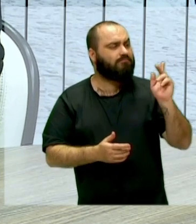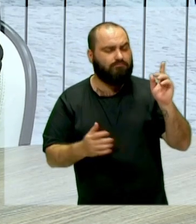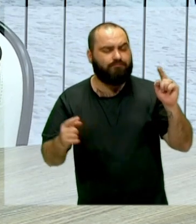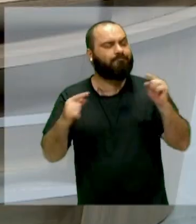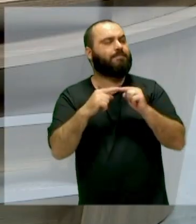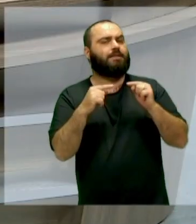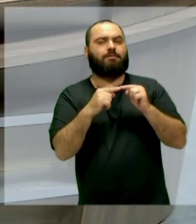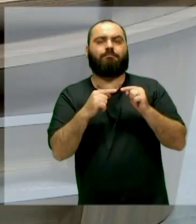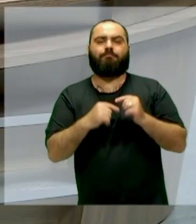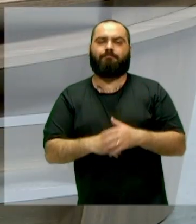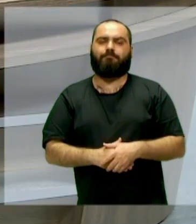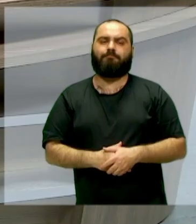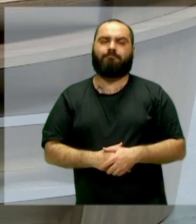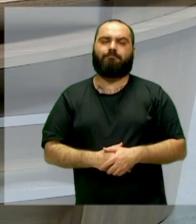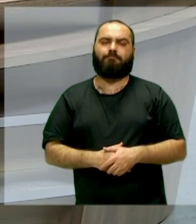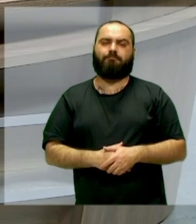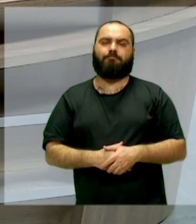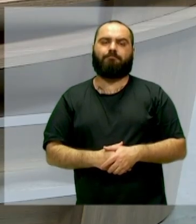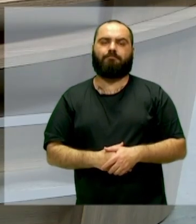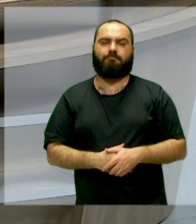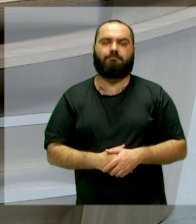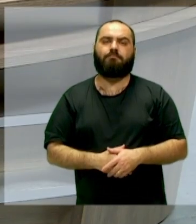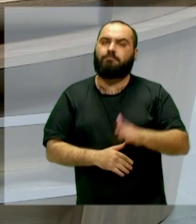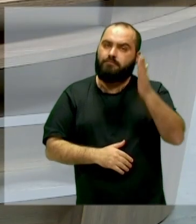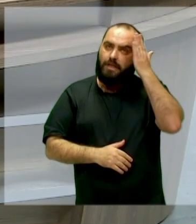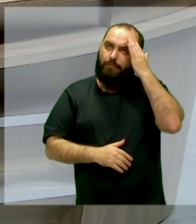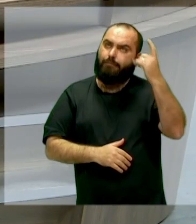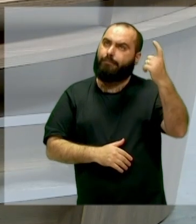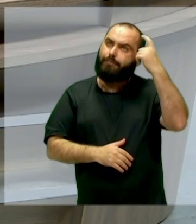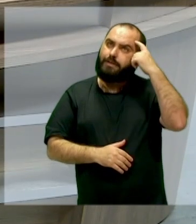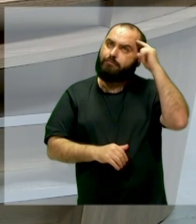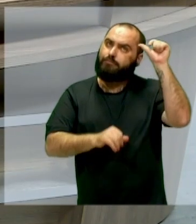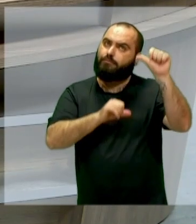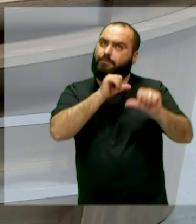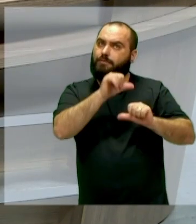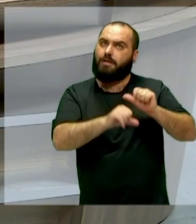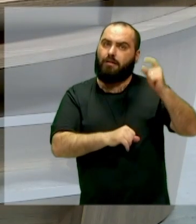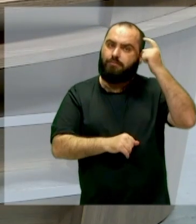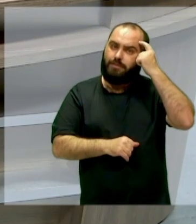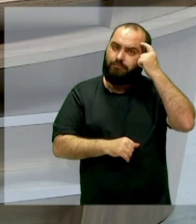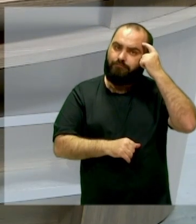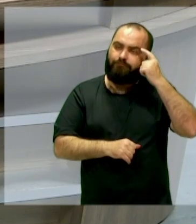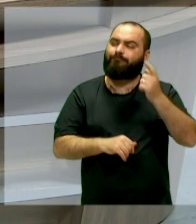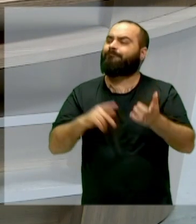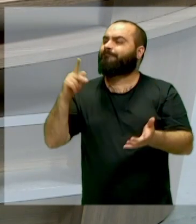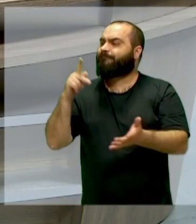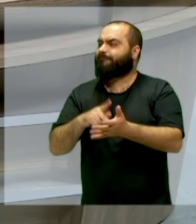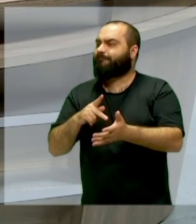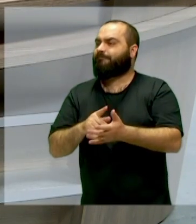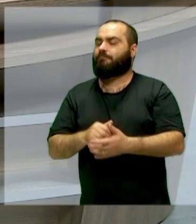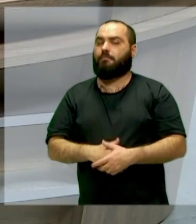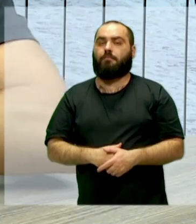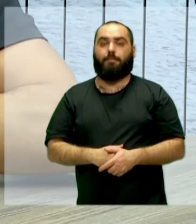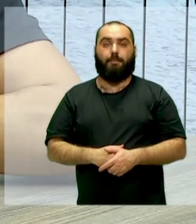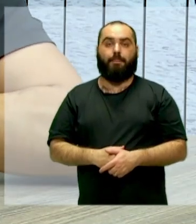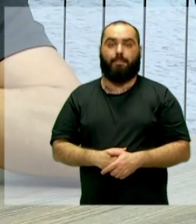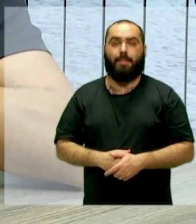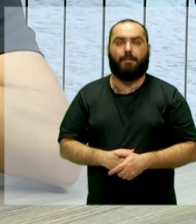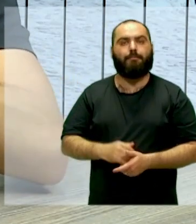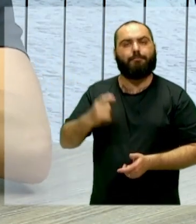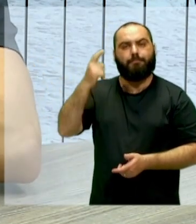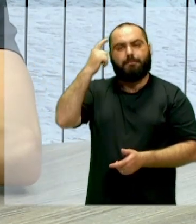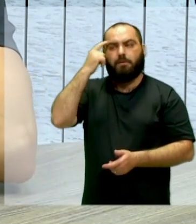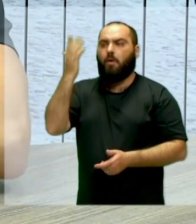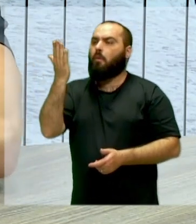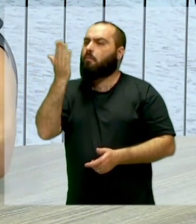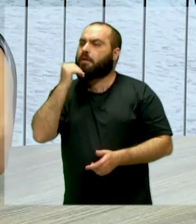sim porque a gente tá essa questão de ressignificar exato resgatar né E aí a gente viu que talvez um fast food